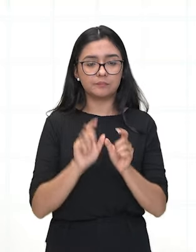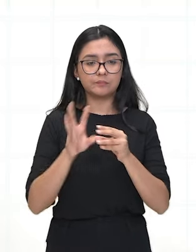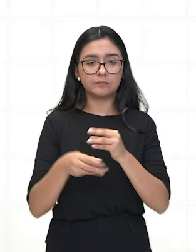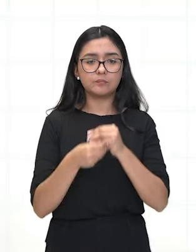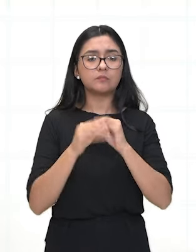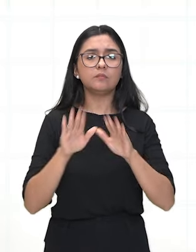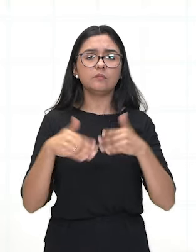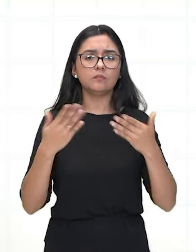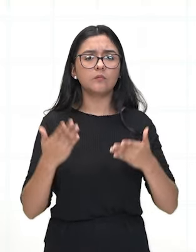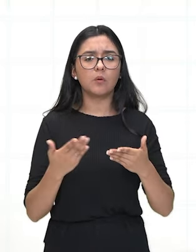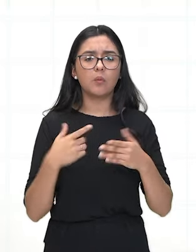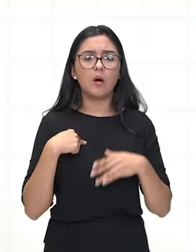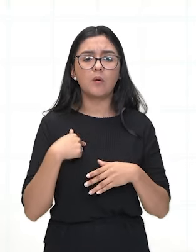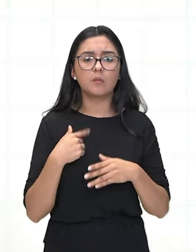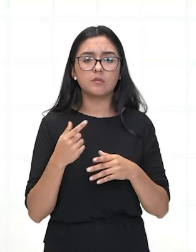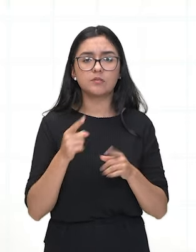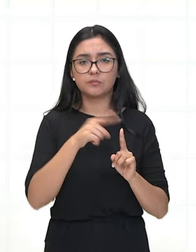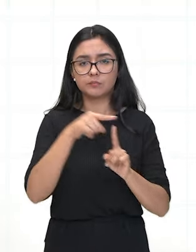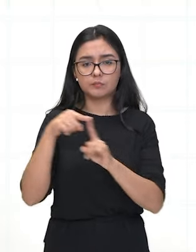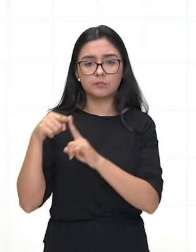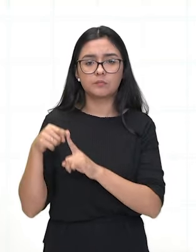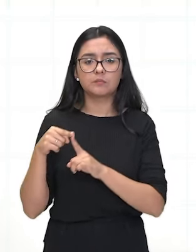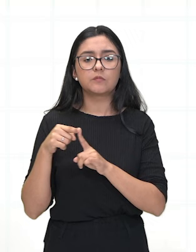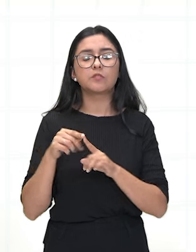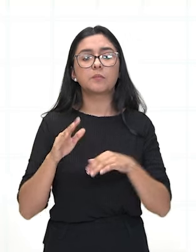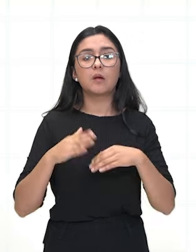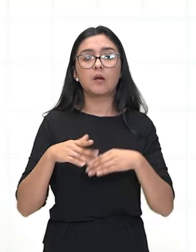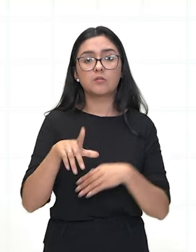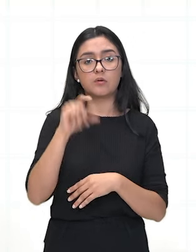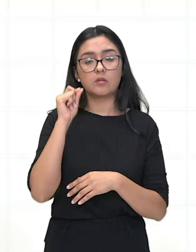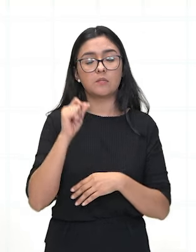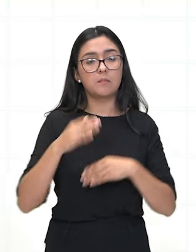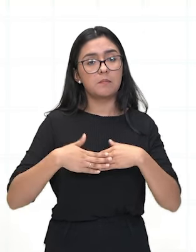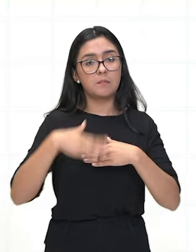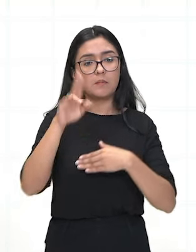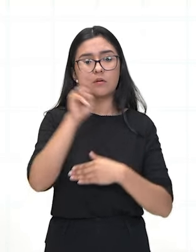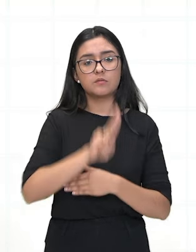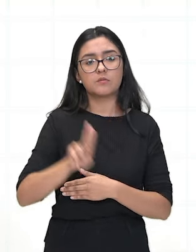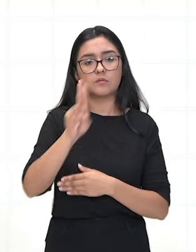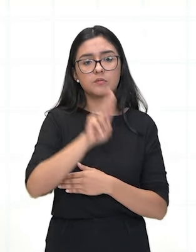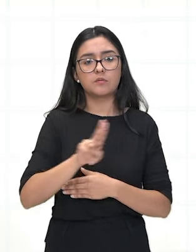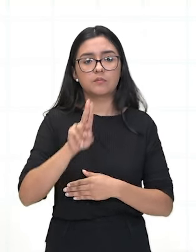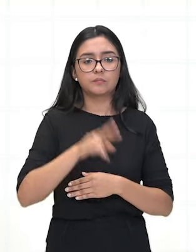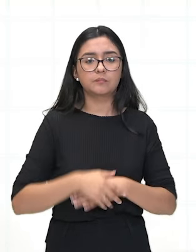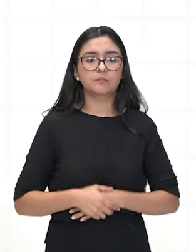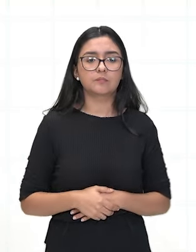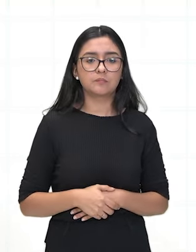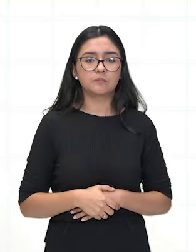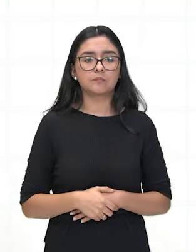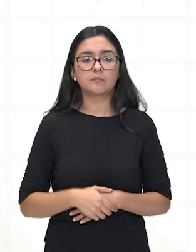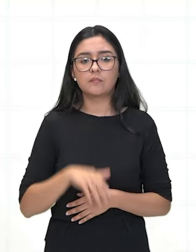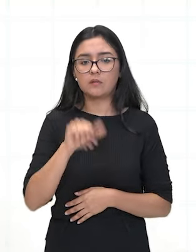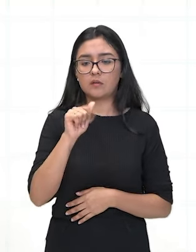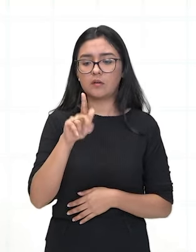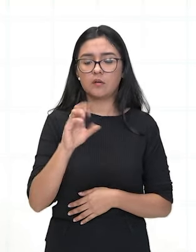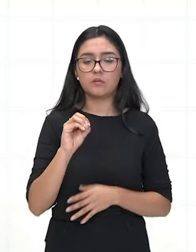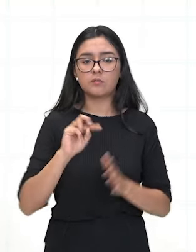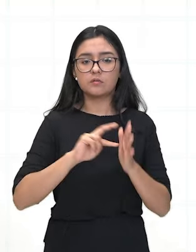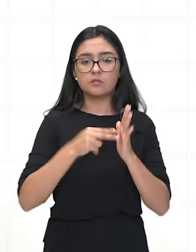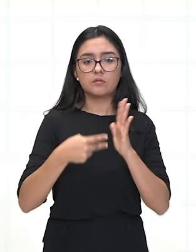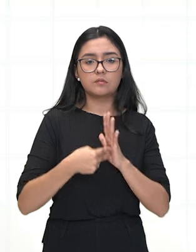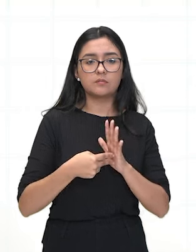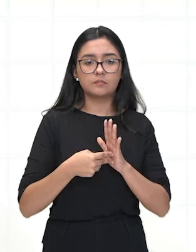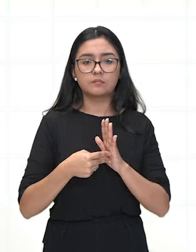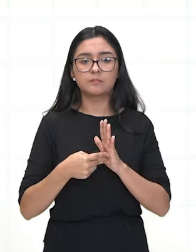são essas expressões pegamos as mais usadas Então a primeira aqui é a go a que significa